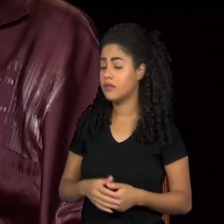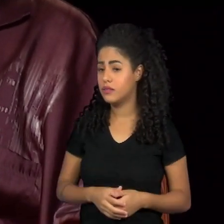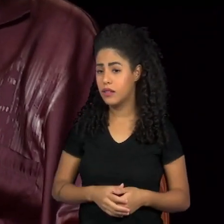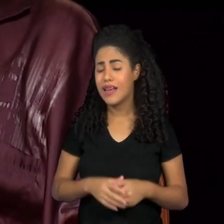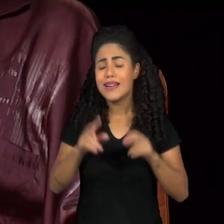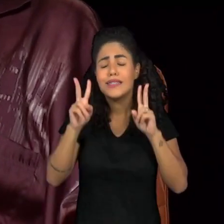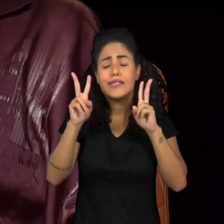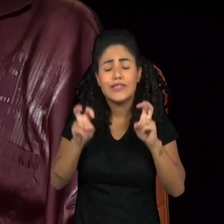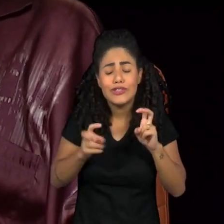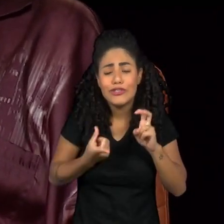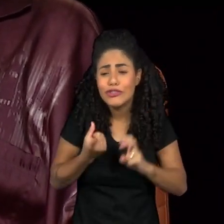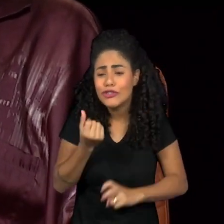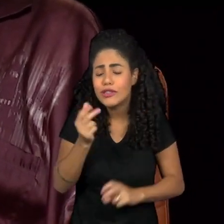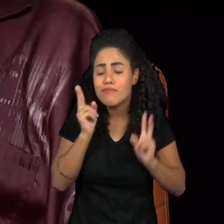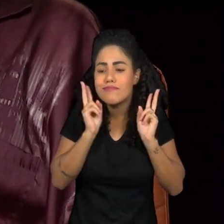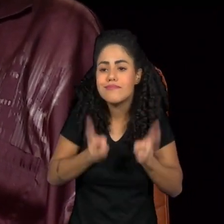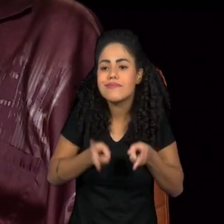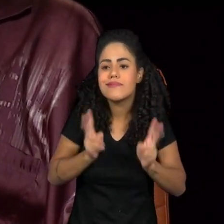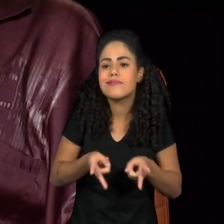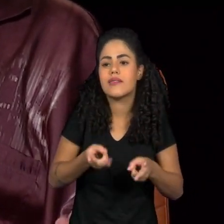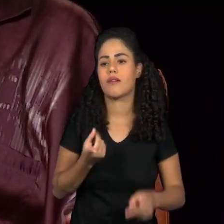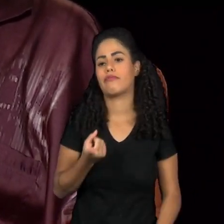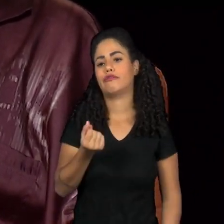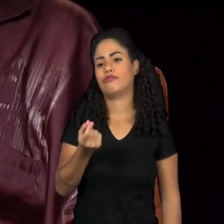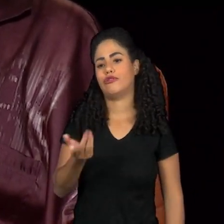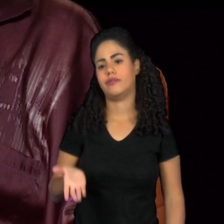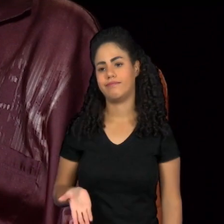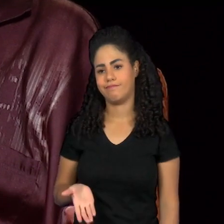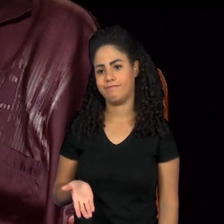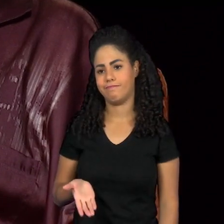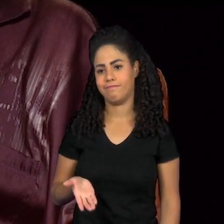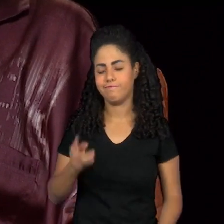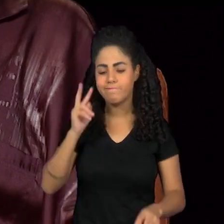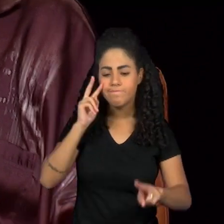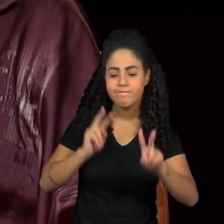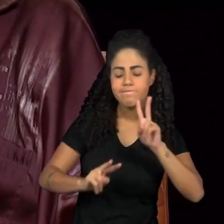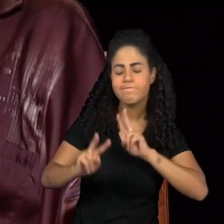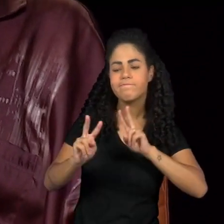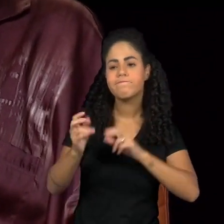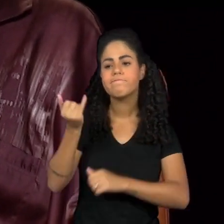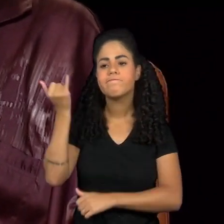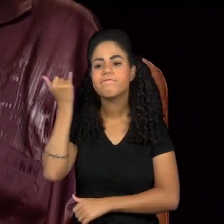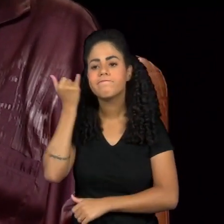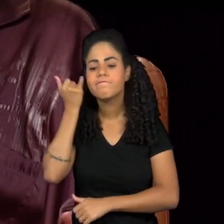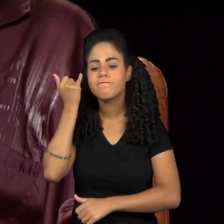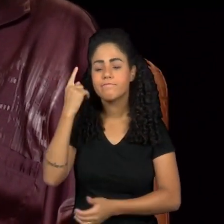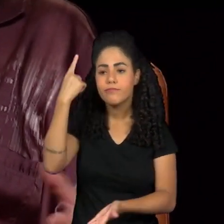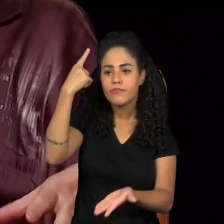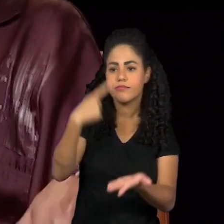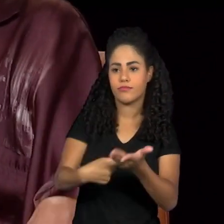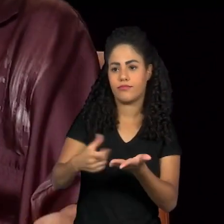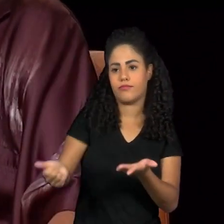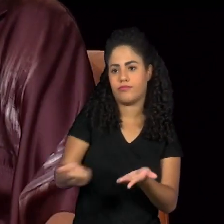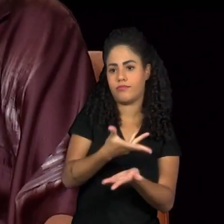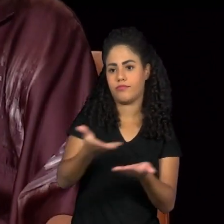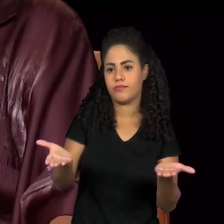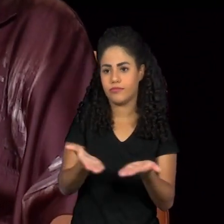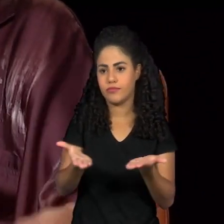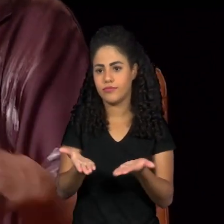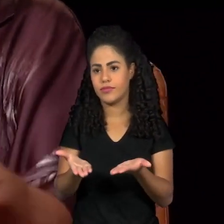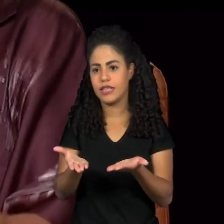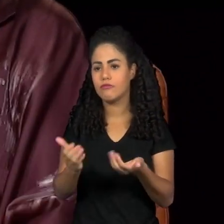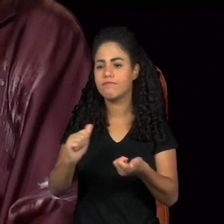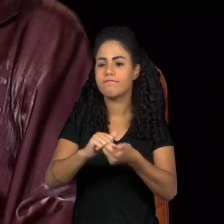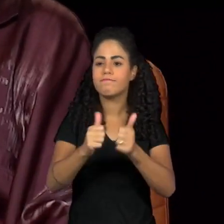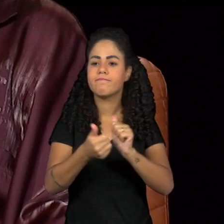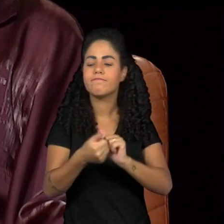Sempre é dinheiro. E o nosso audiovisual agora, ele tem um novo desafio, que é regulamentar as plataformas,